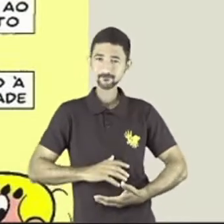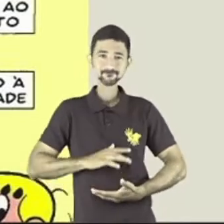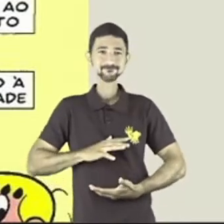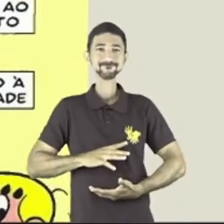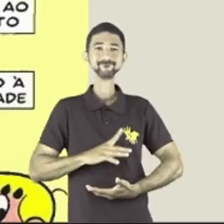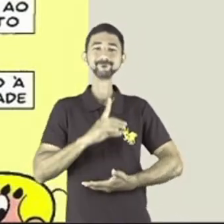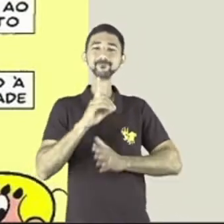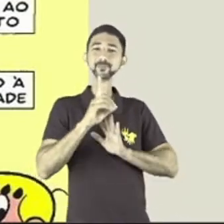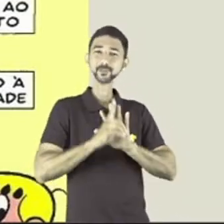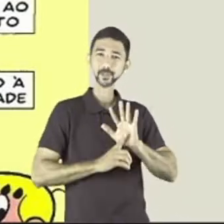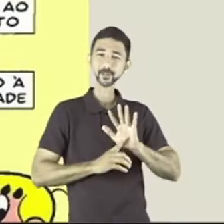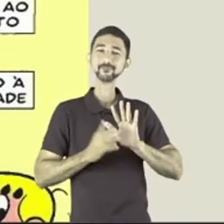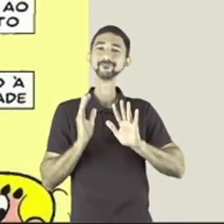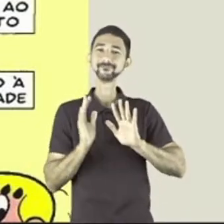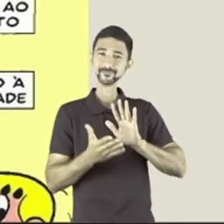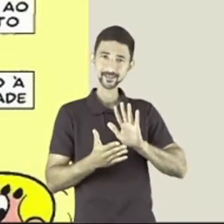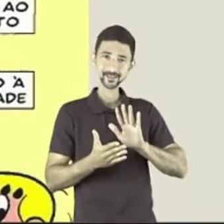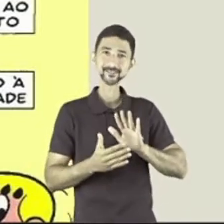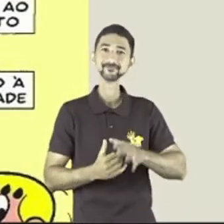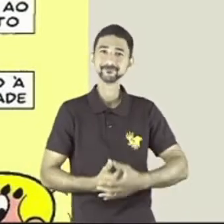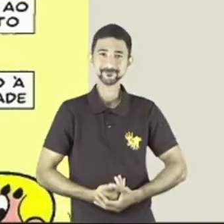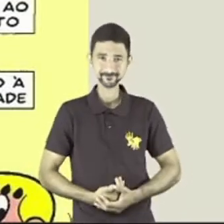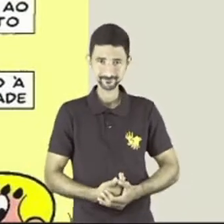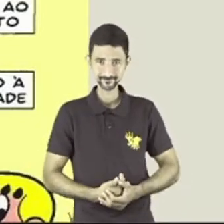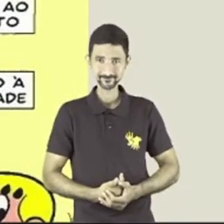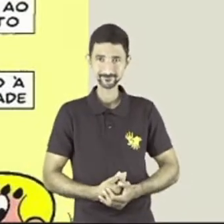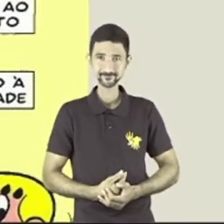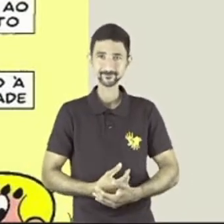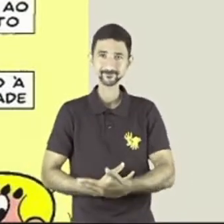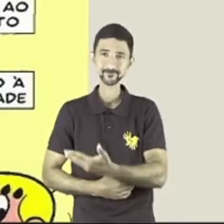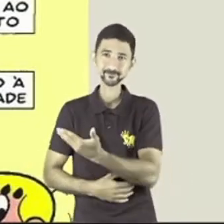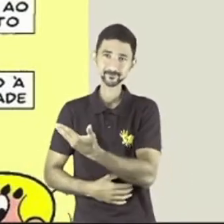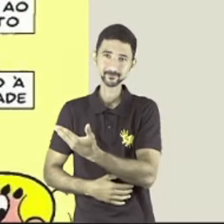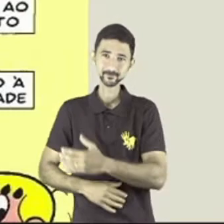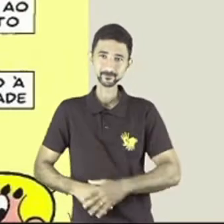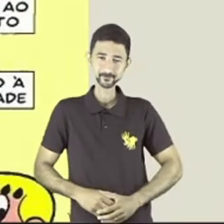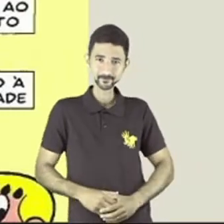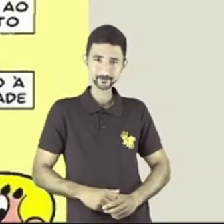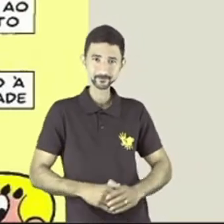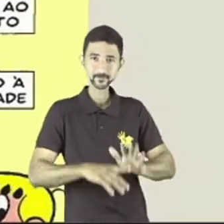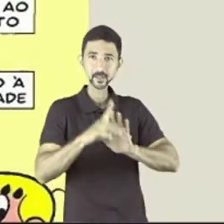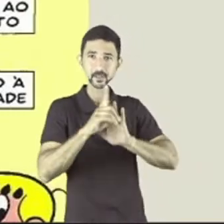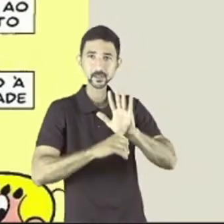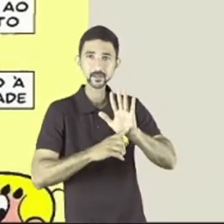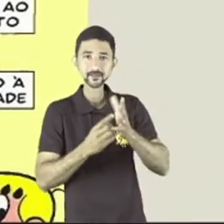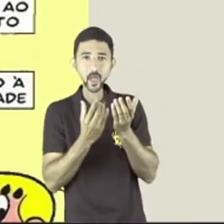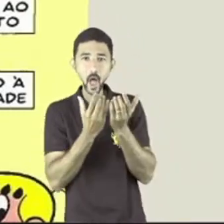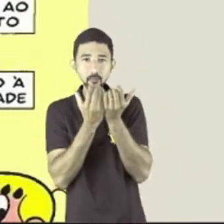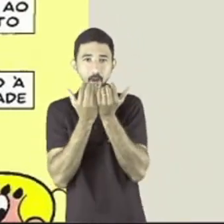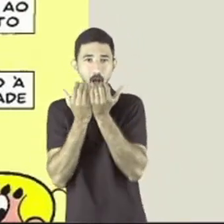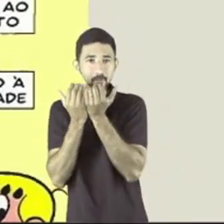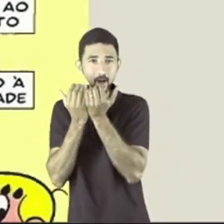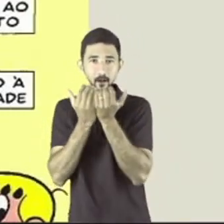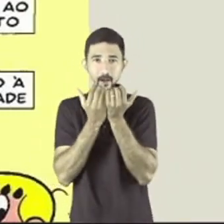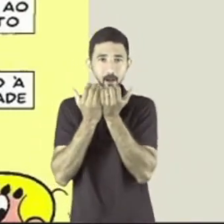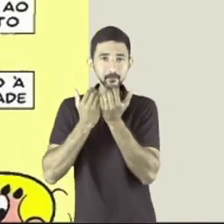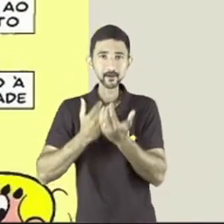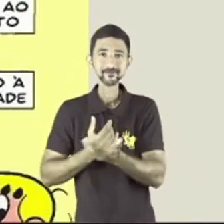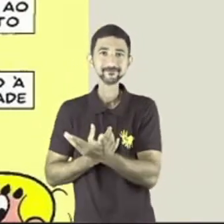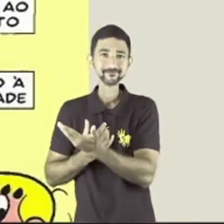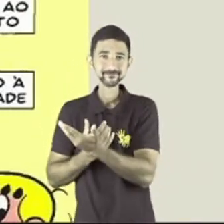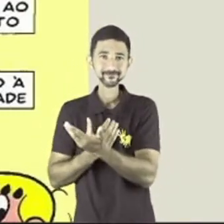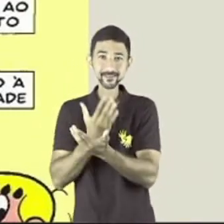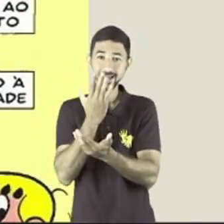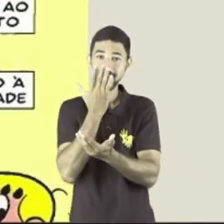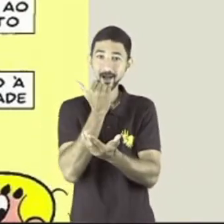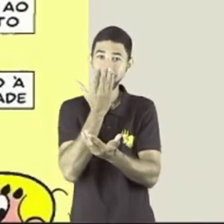cheio de direitos, crianças. Olha aqui outro direito que eu trago para vocês. Olha a Magali. Direito